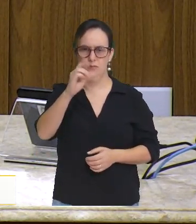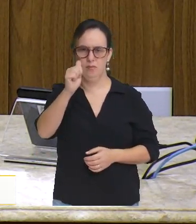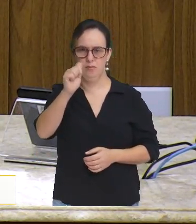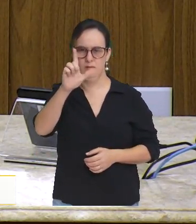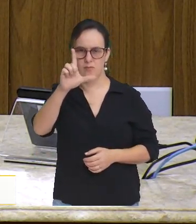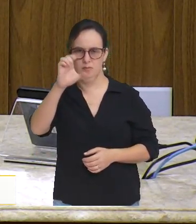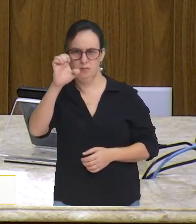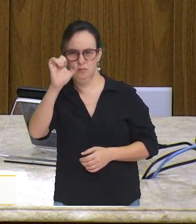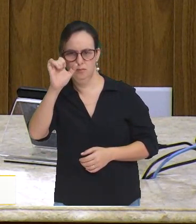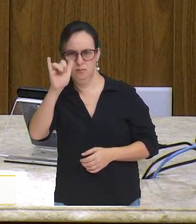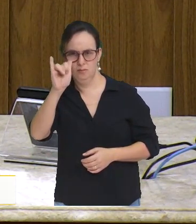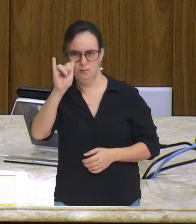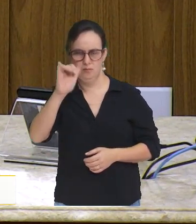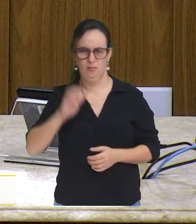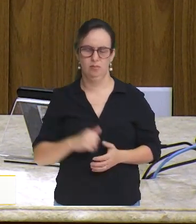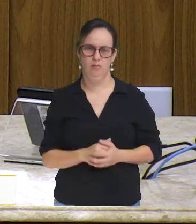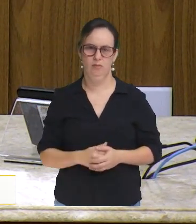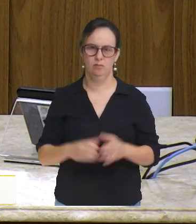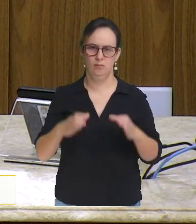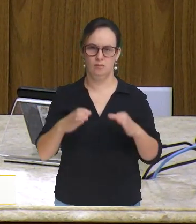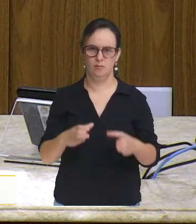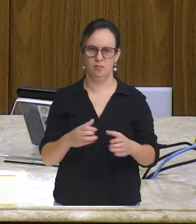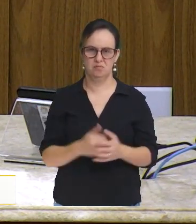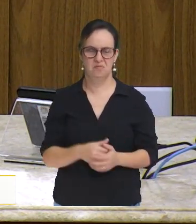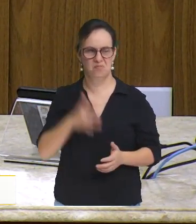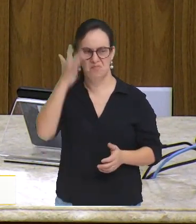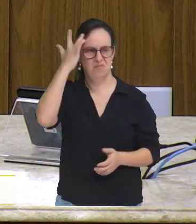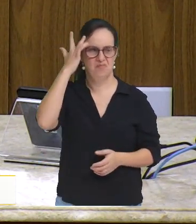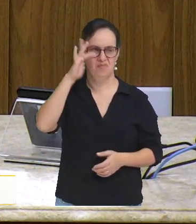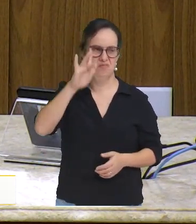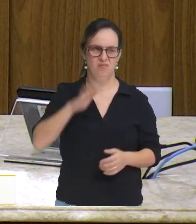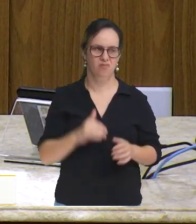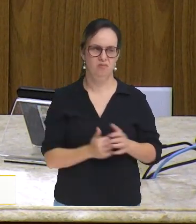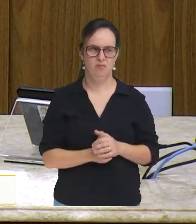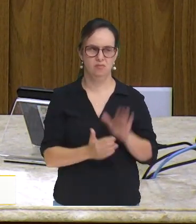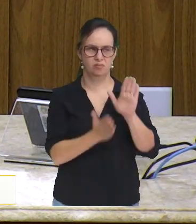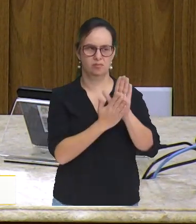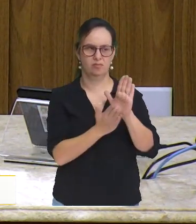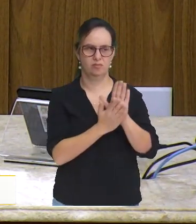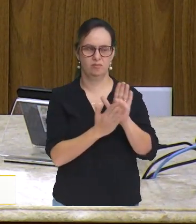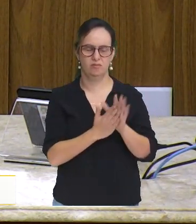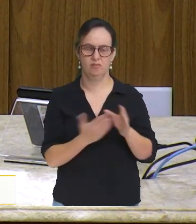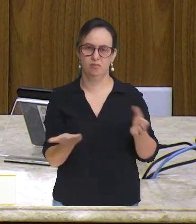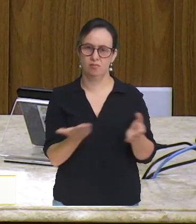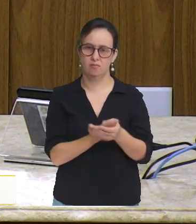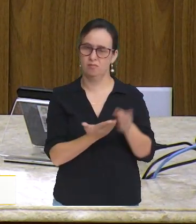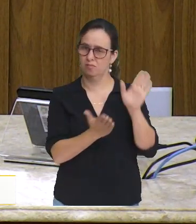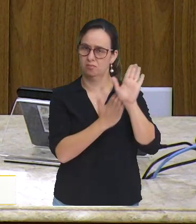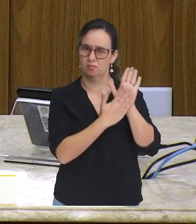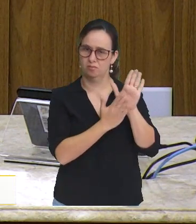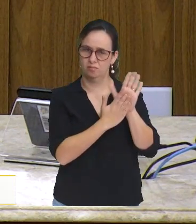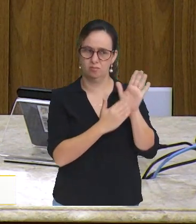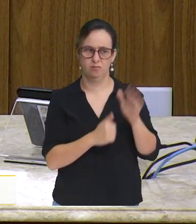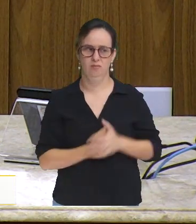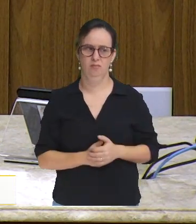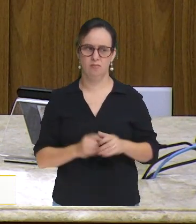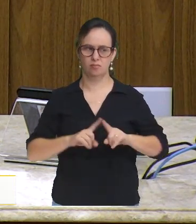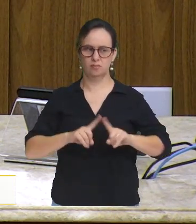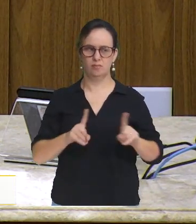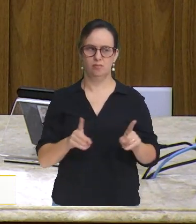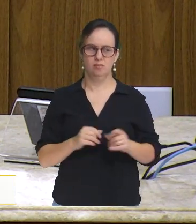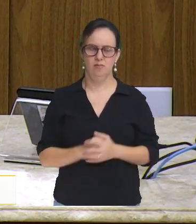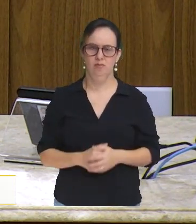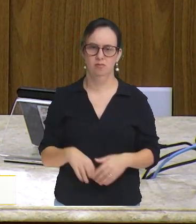lotes aí que vão ser, não me recordo agora se vai ser licitado, se está no processo de licitação, mas a adequação da